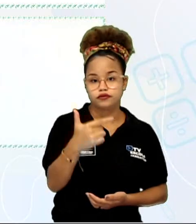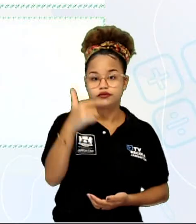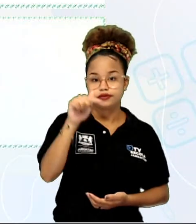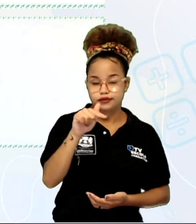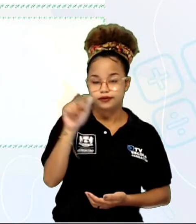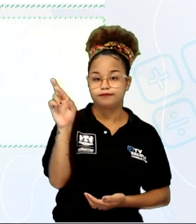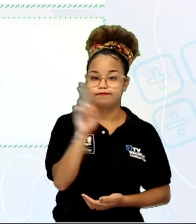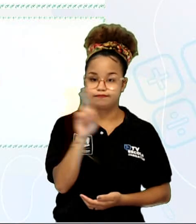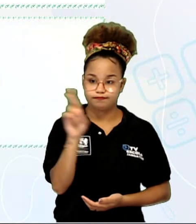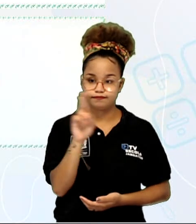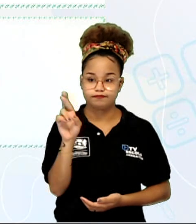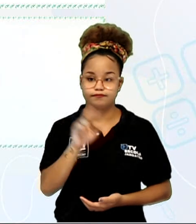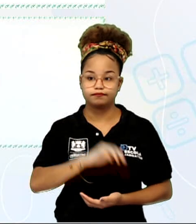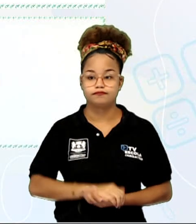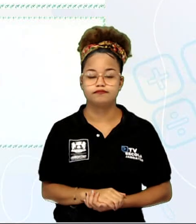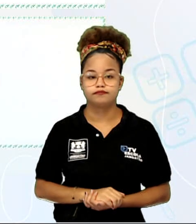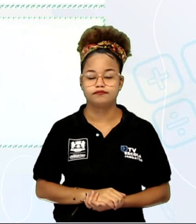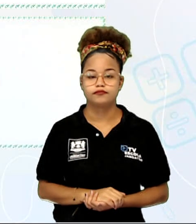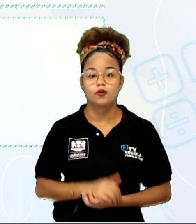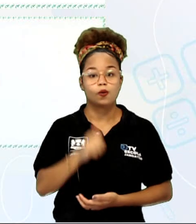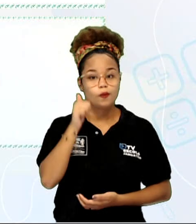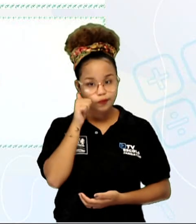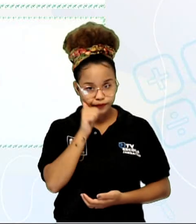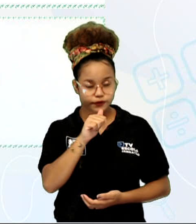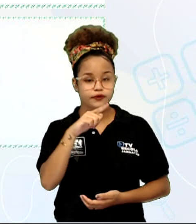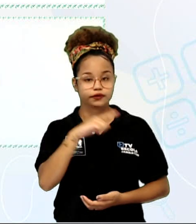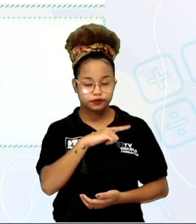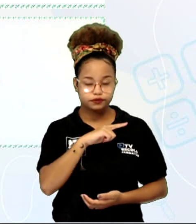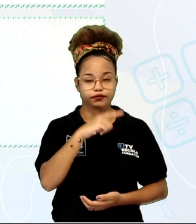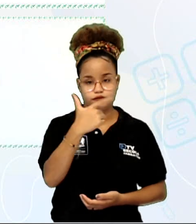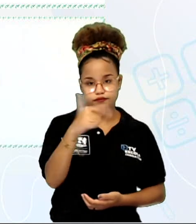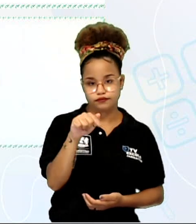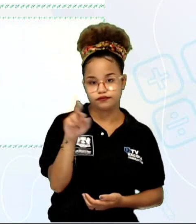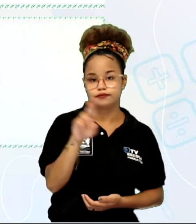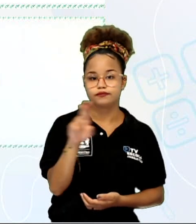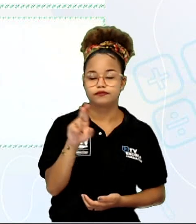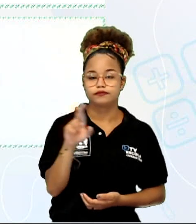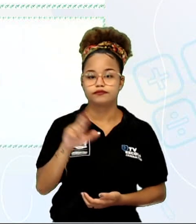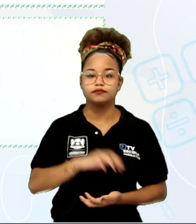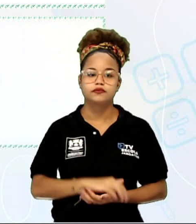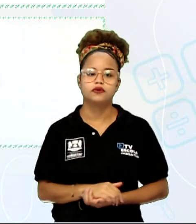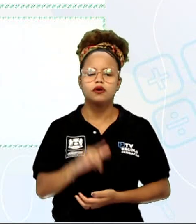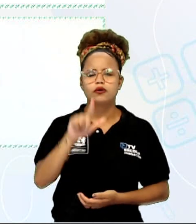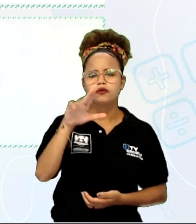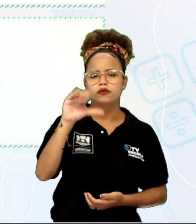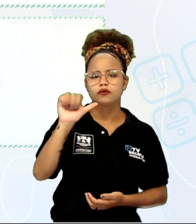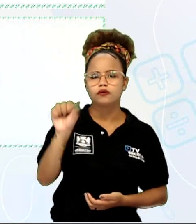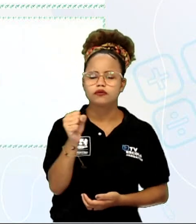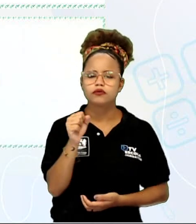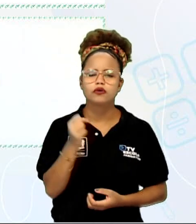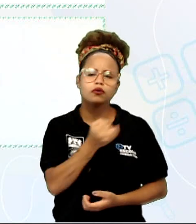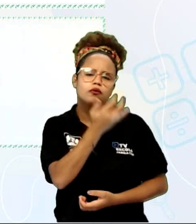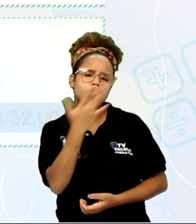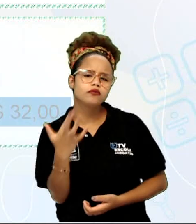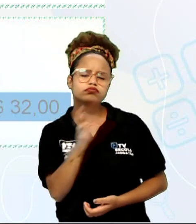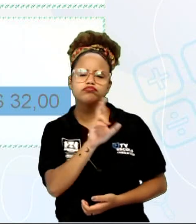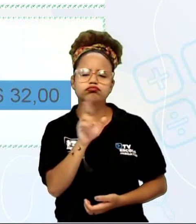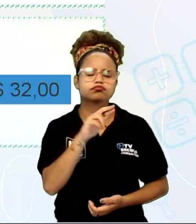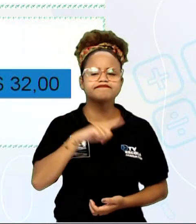R$ 27, tá? Beatriz tem R$ 27. E Lucas? Quantos reais Lucas